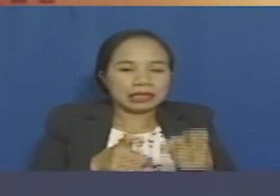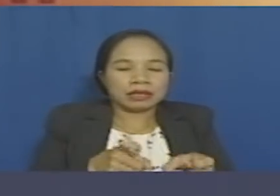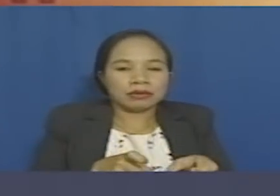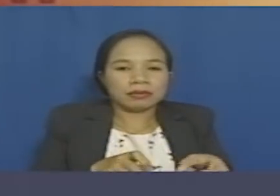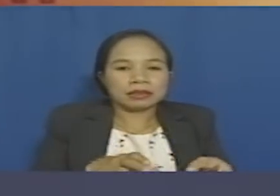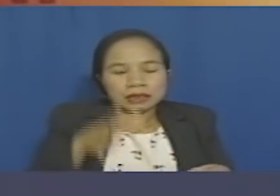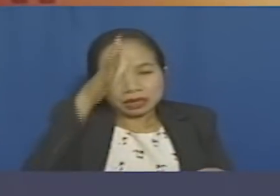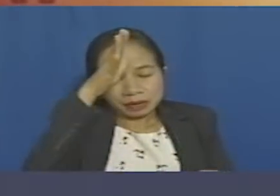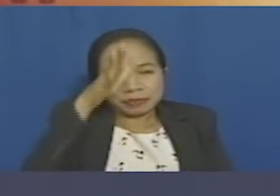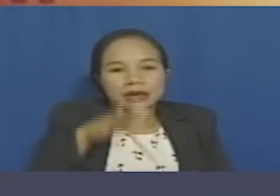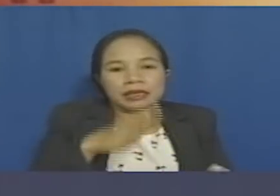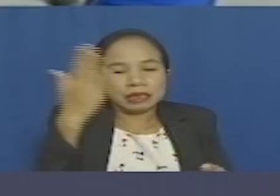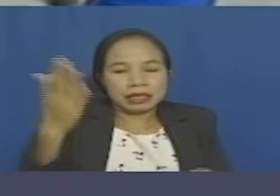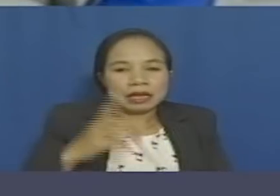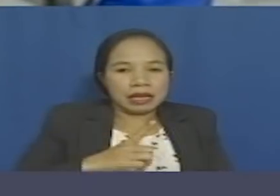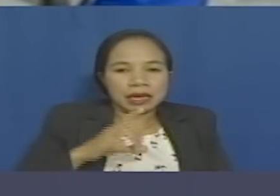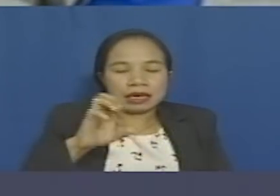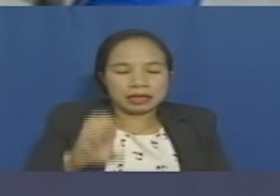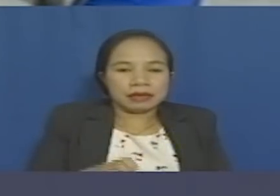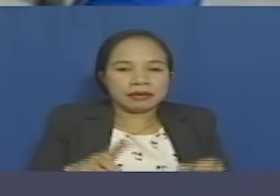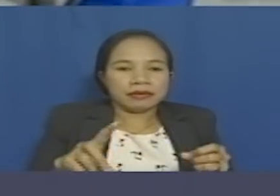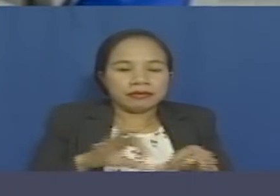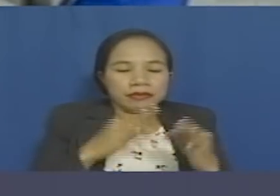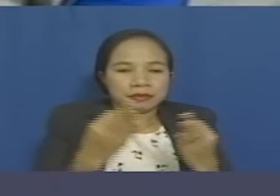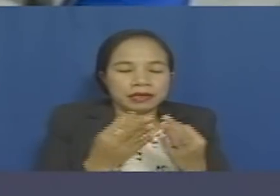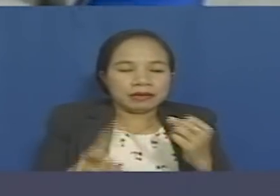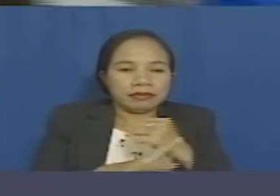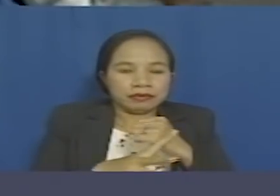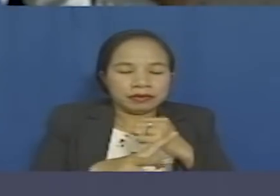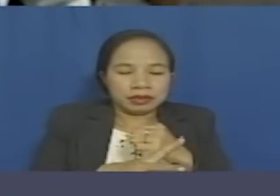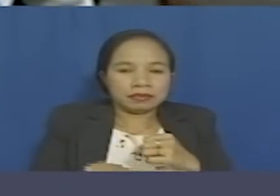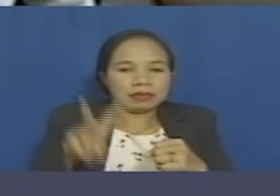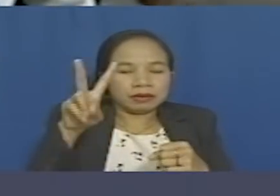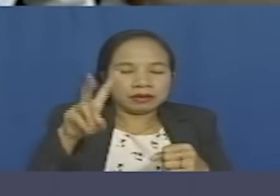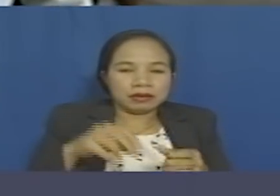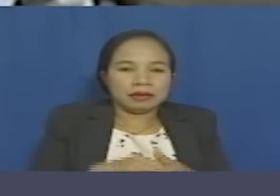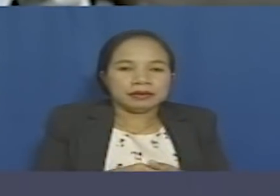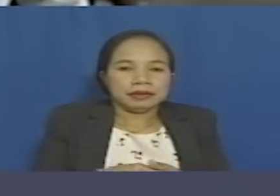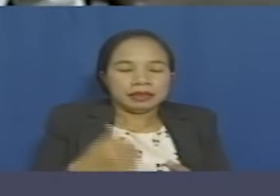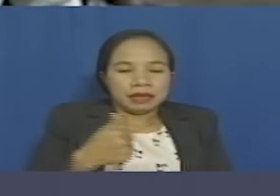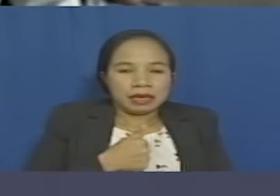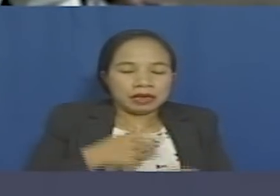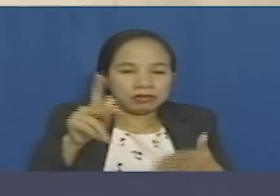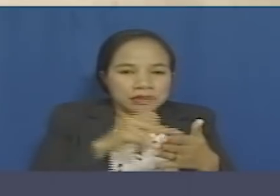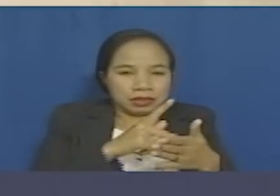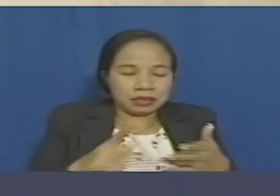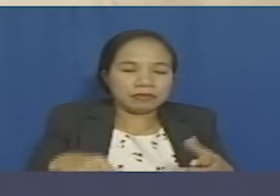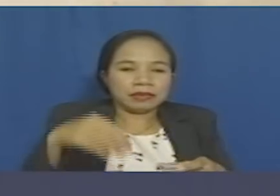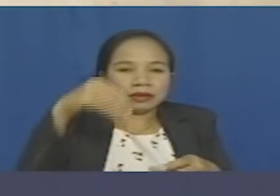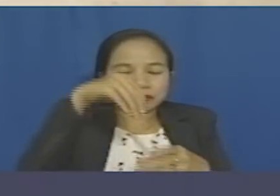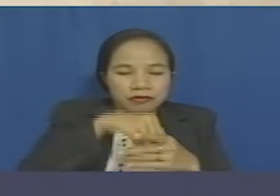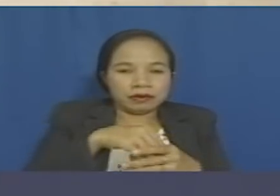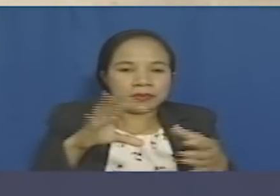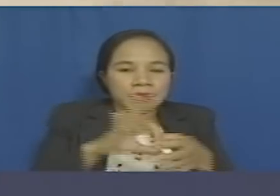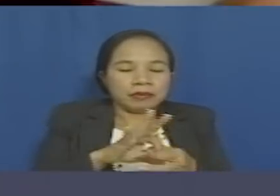lahane ocidental. Família vítima Filomeno de Deus, no Camilo de Deus, lamenta o acto crime nebe envolve membro PNTL